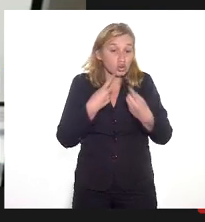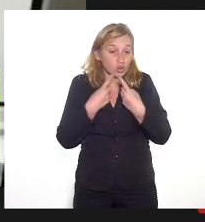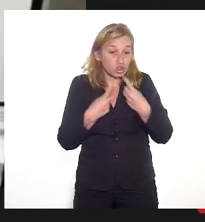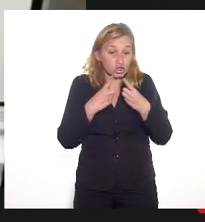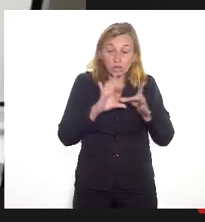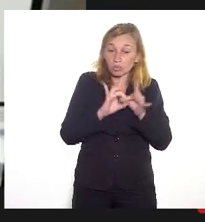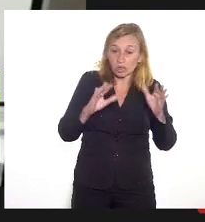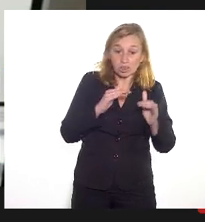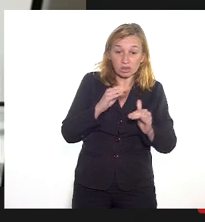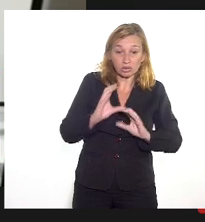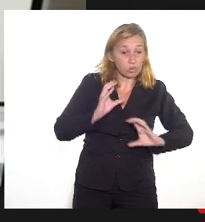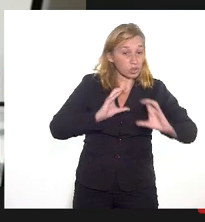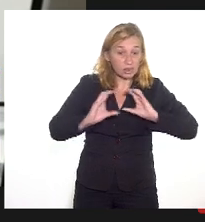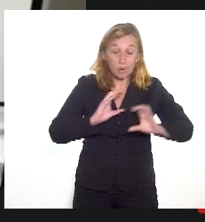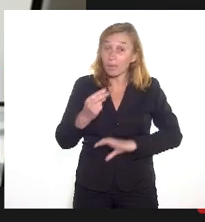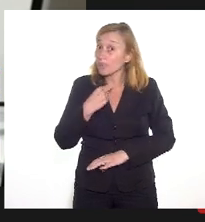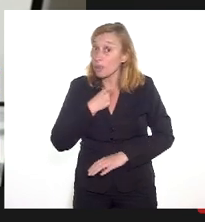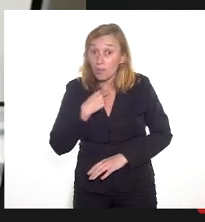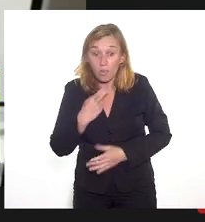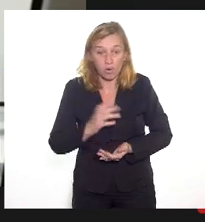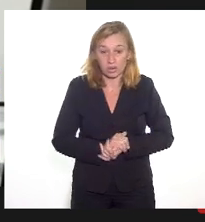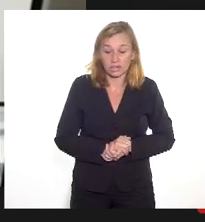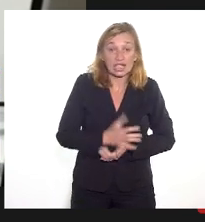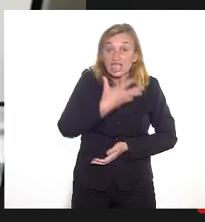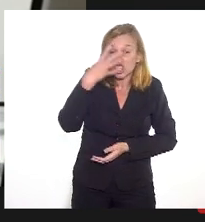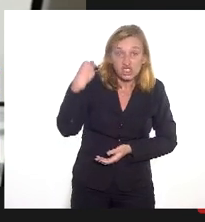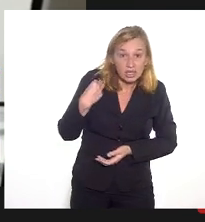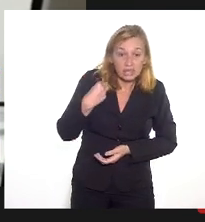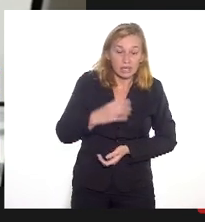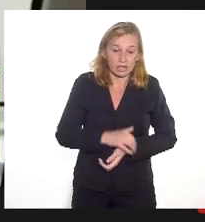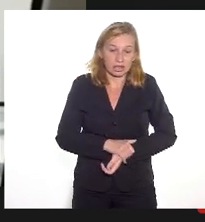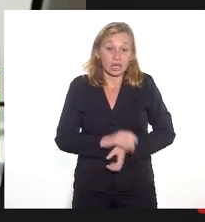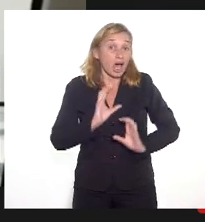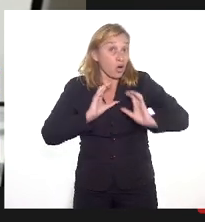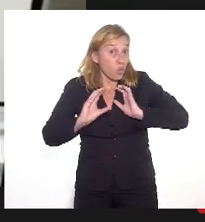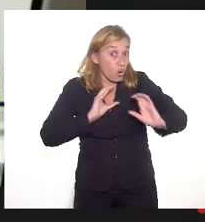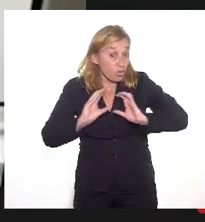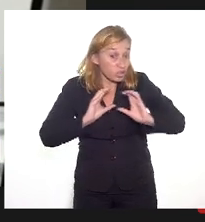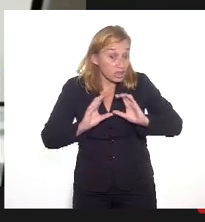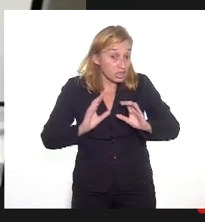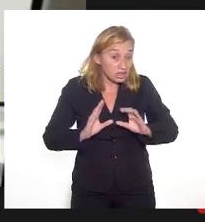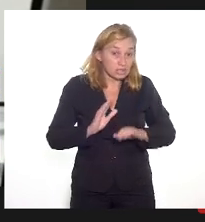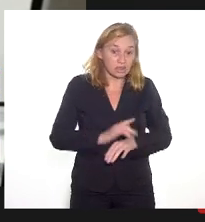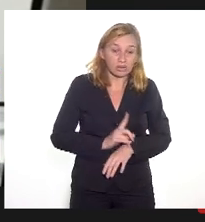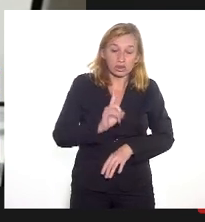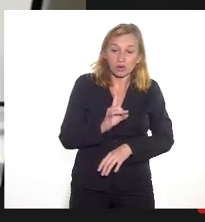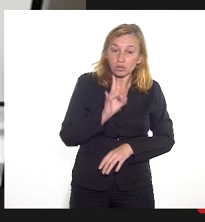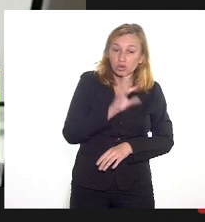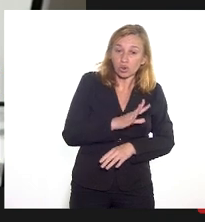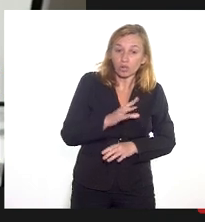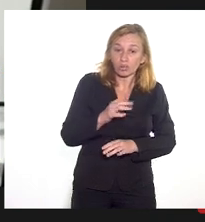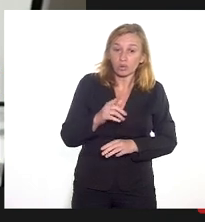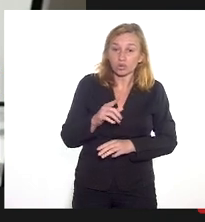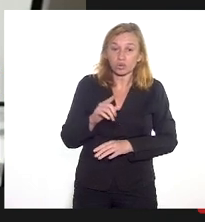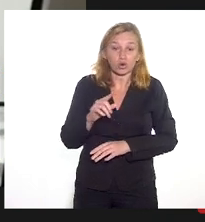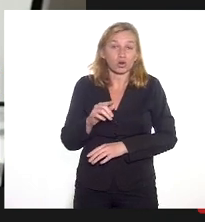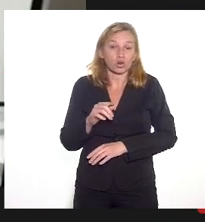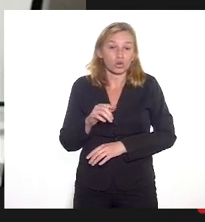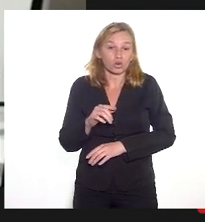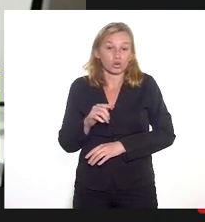da comunicação, mas a gente não pode se esquecer que a comunicação passa não só pelo jornalista ou